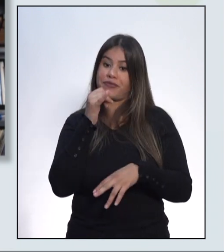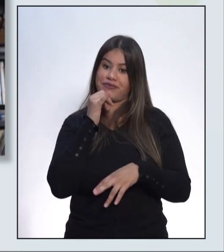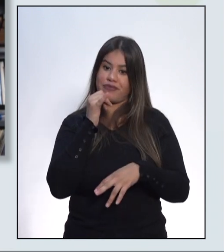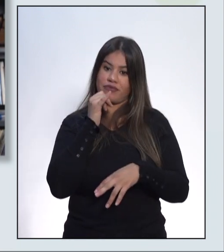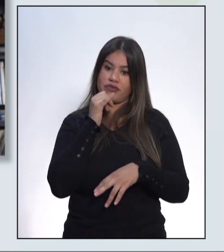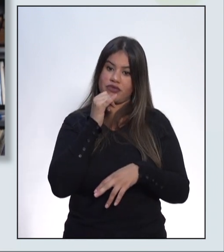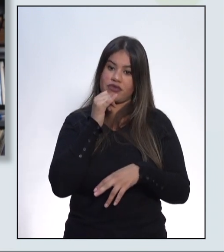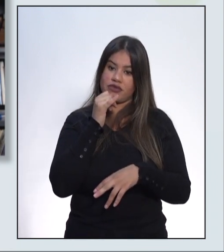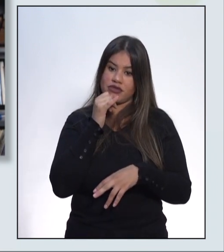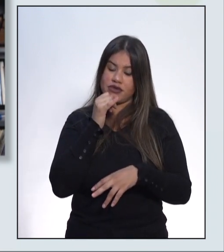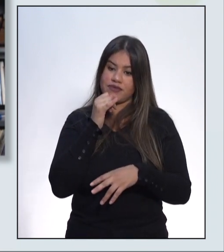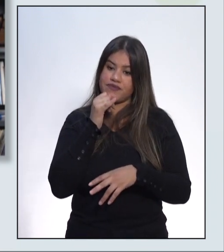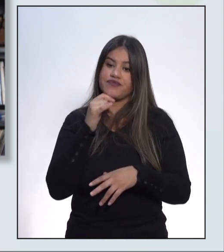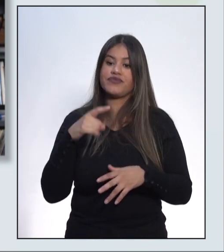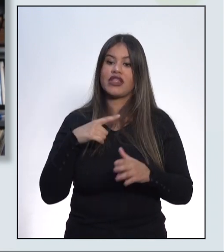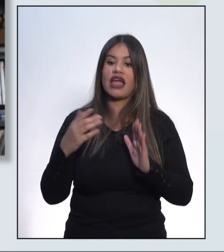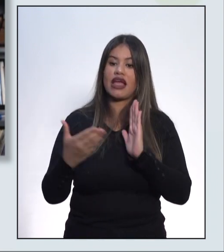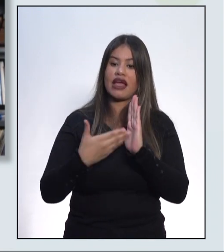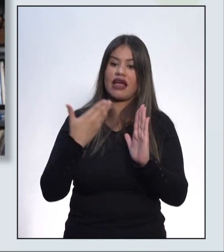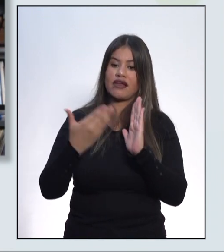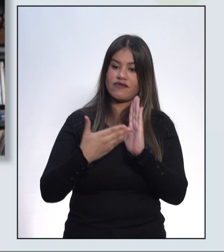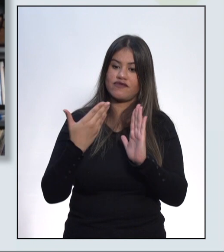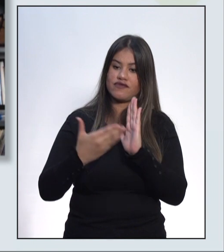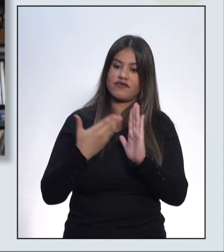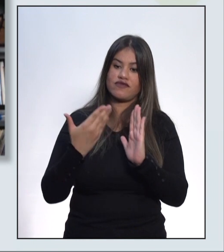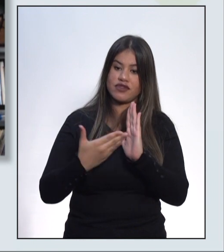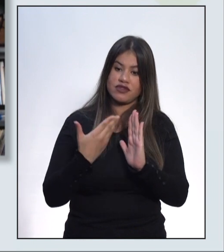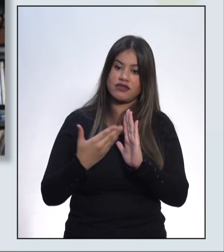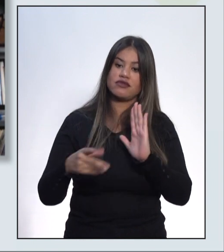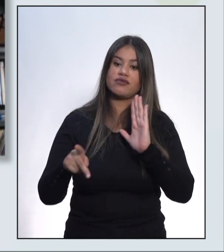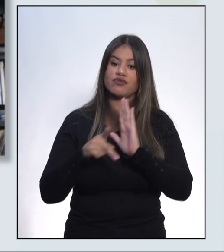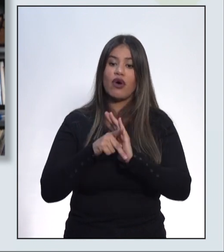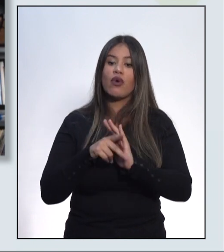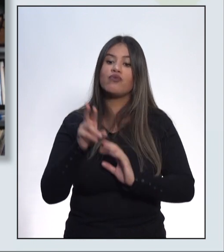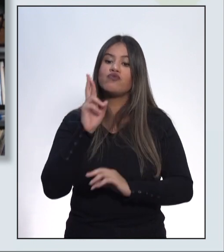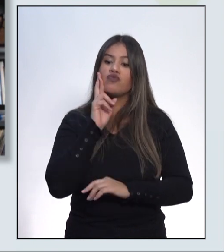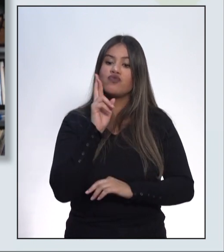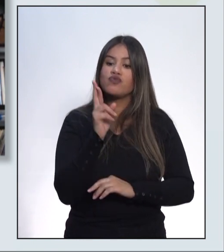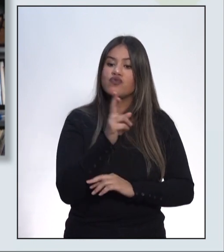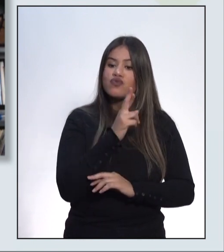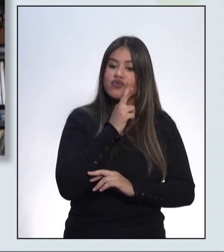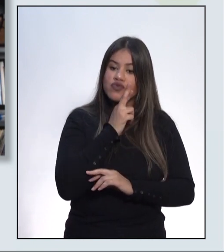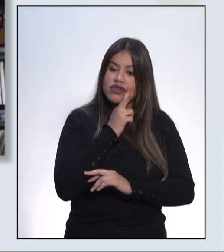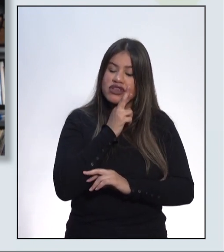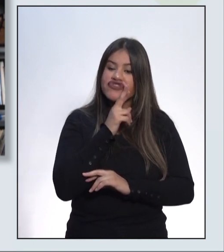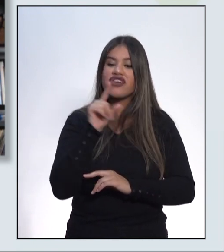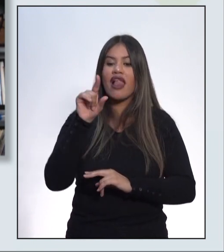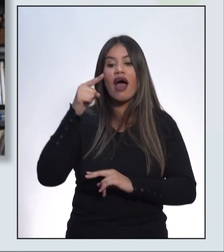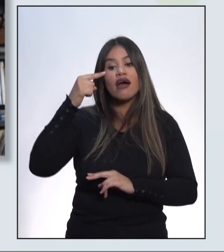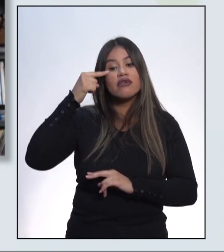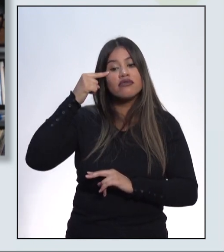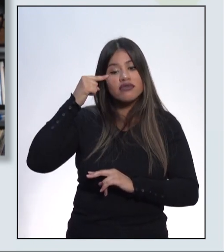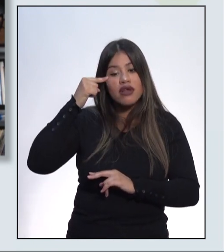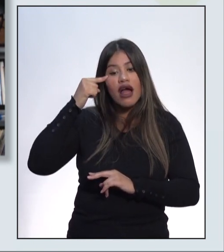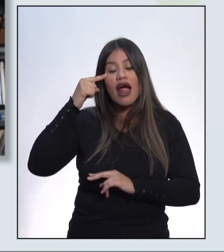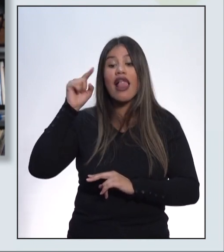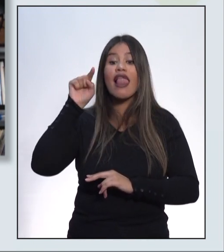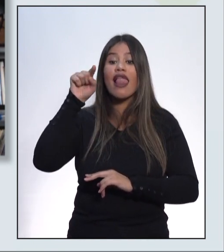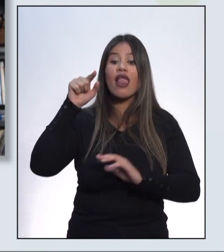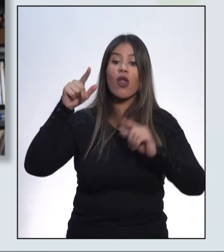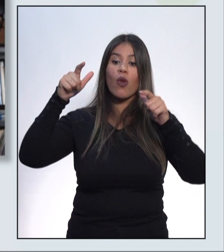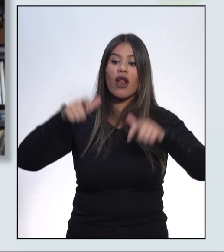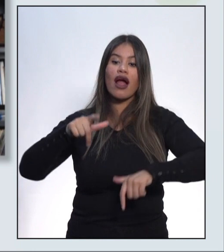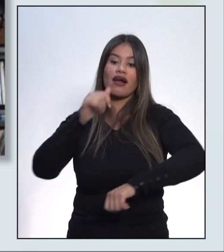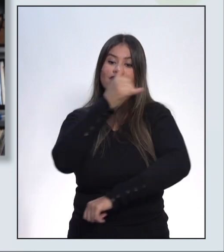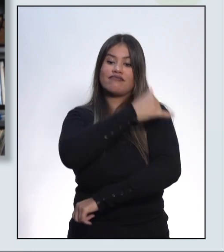para vocês de uma revista que eu fiz de um restaurante muito tradicional japonês no Rio de Janeiro, que é o Sushi Leblon.